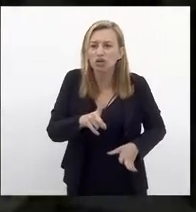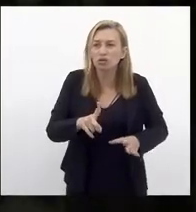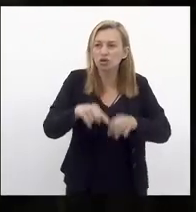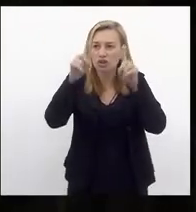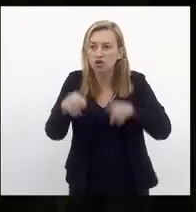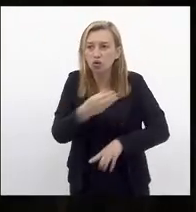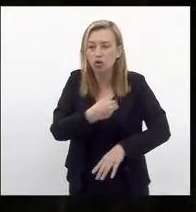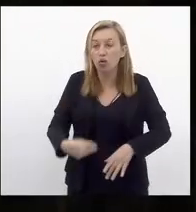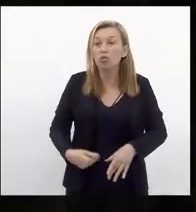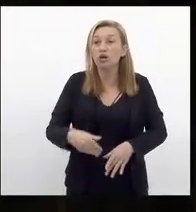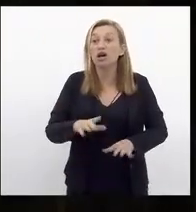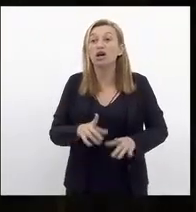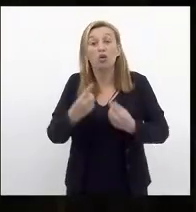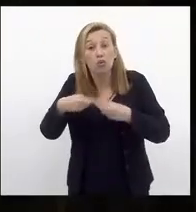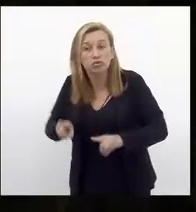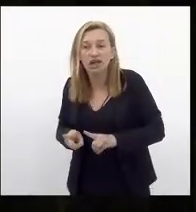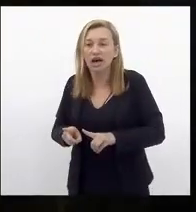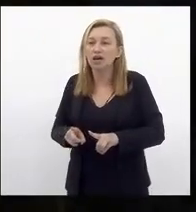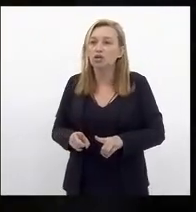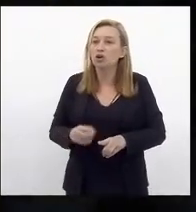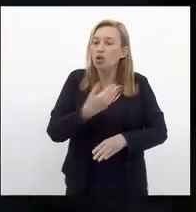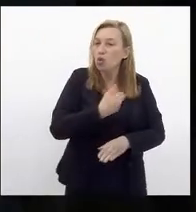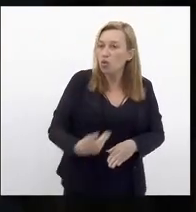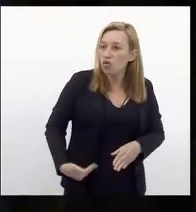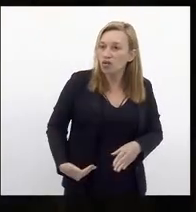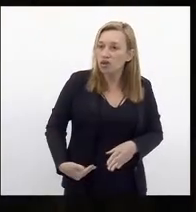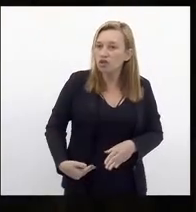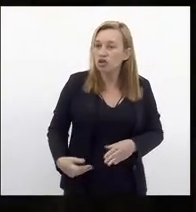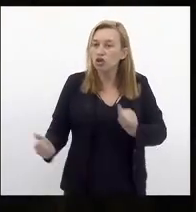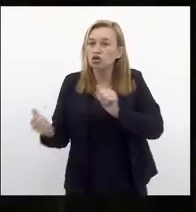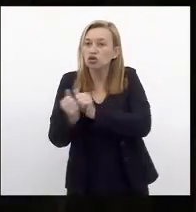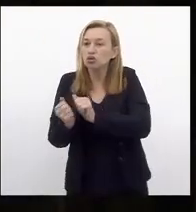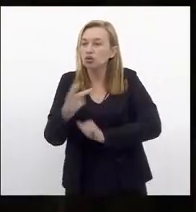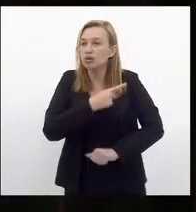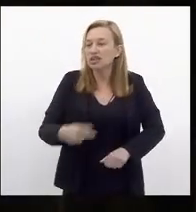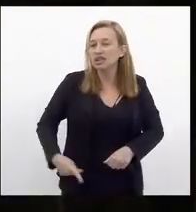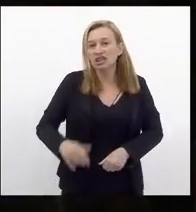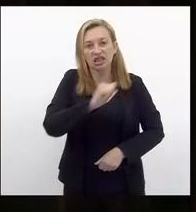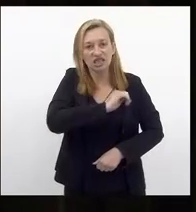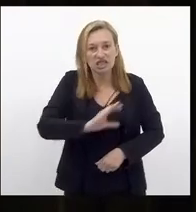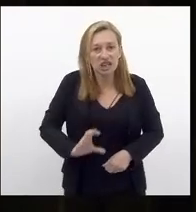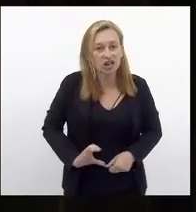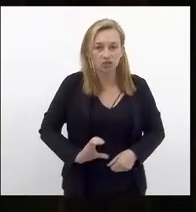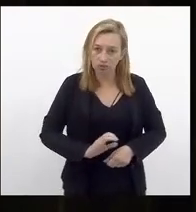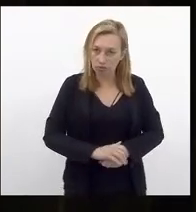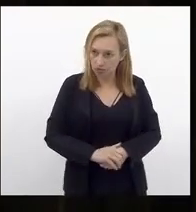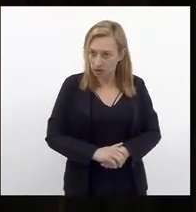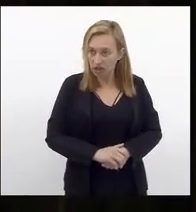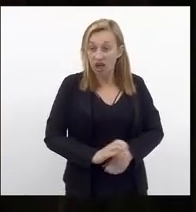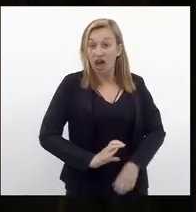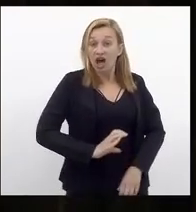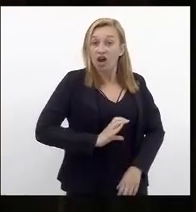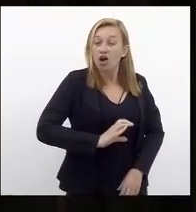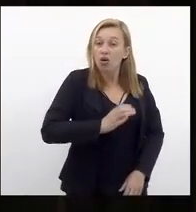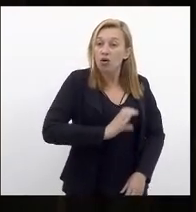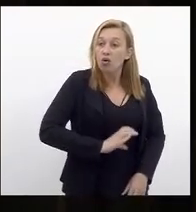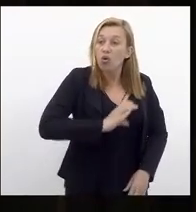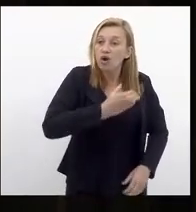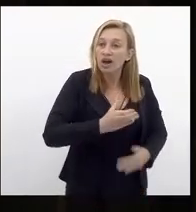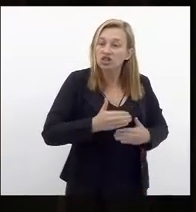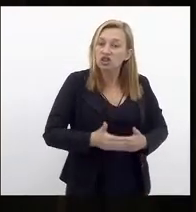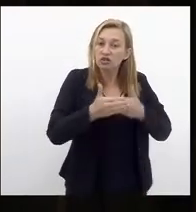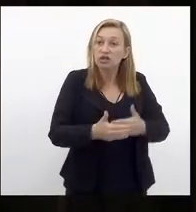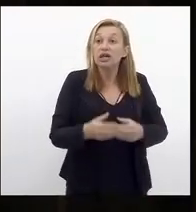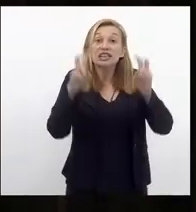Segurança Pública ao contrário o governo ao lado do presidente André Ceciliano teve a coragem de avançar